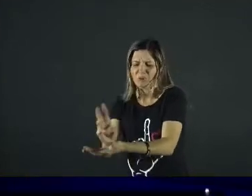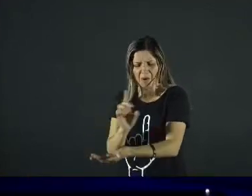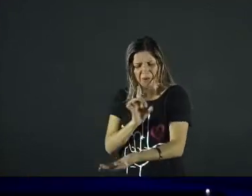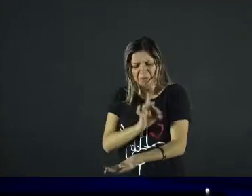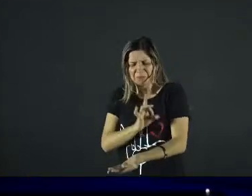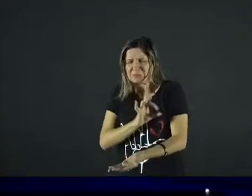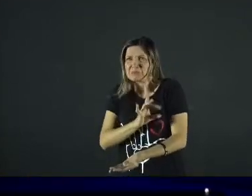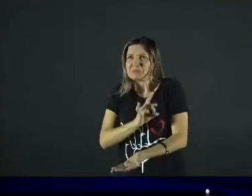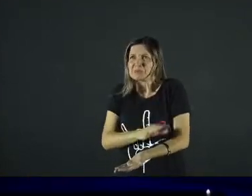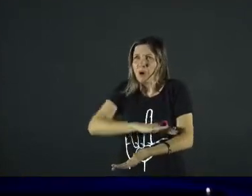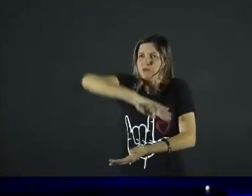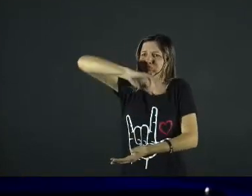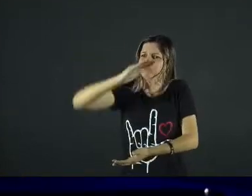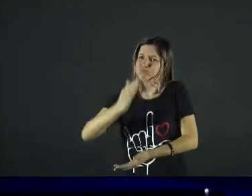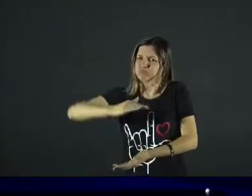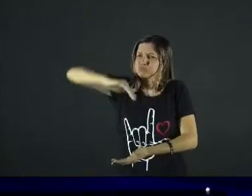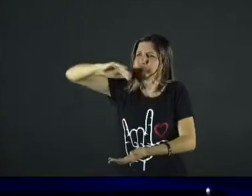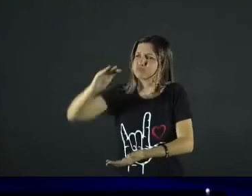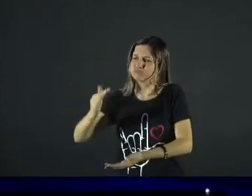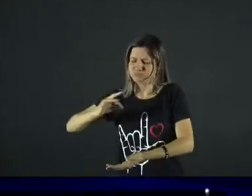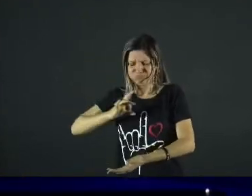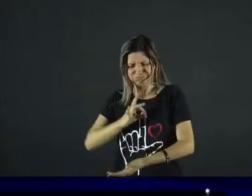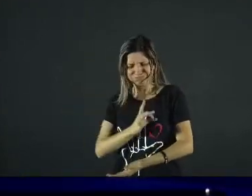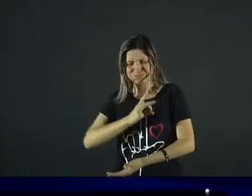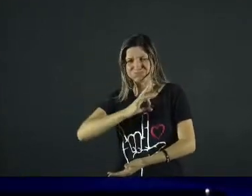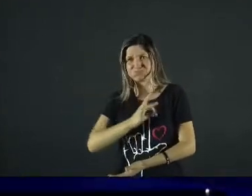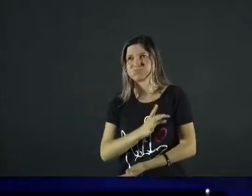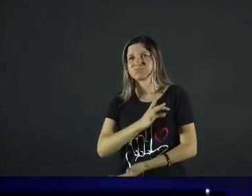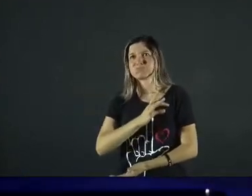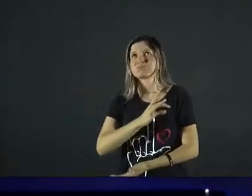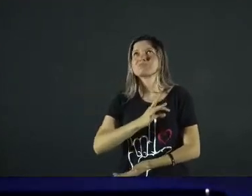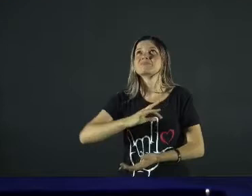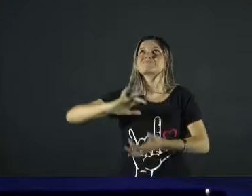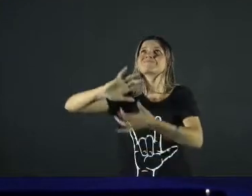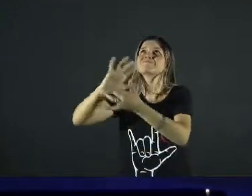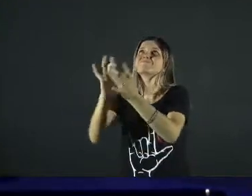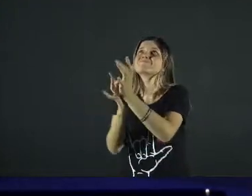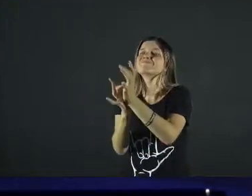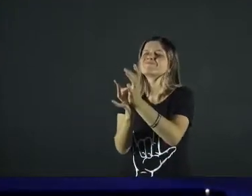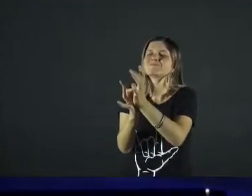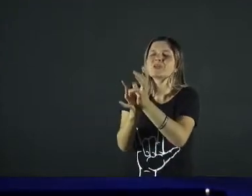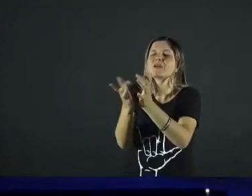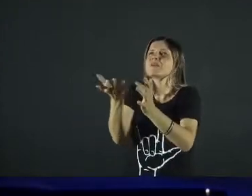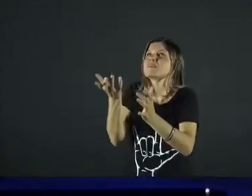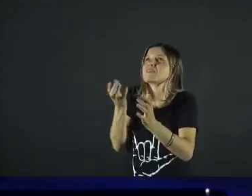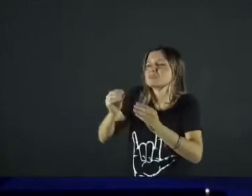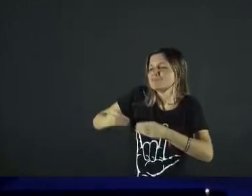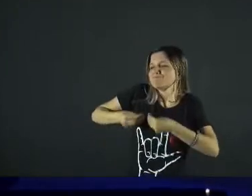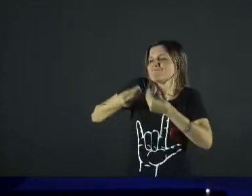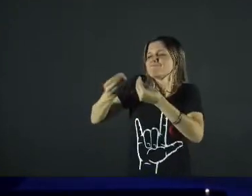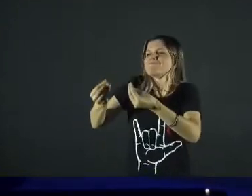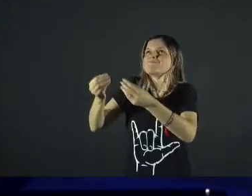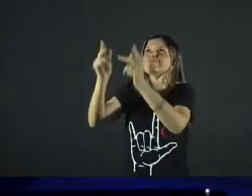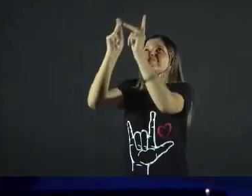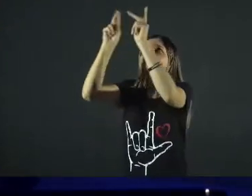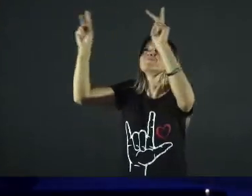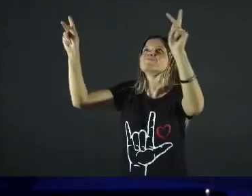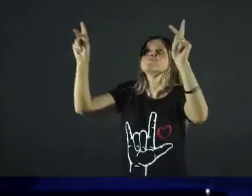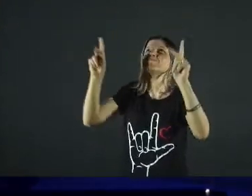turbulência, daquelas ondas agitadas. E Jesus quis transferir paz para eles em meio à